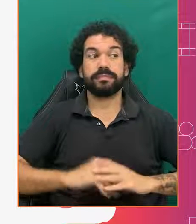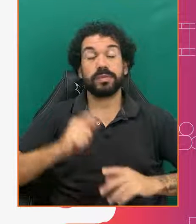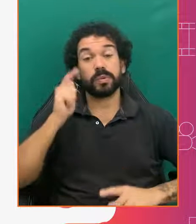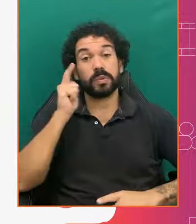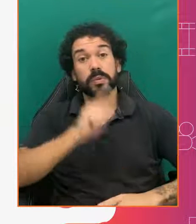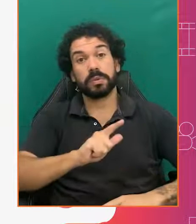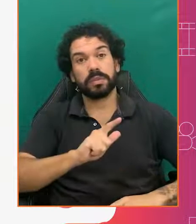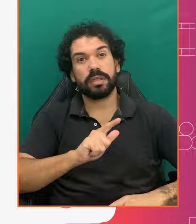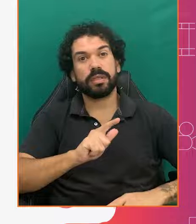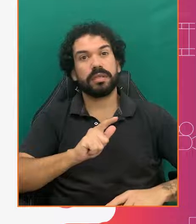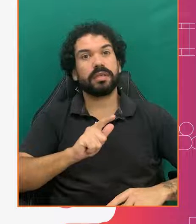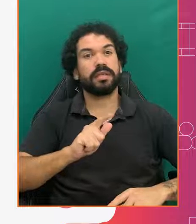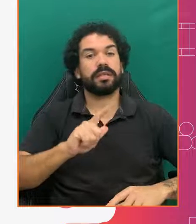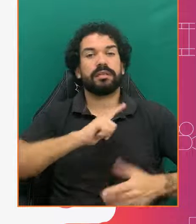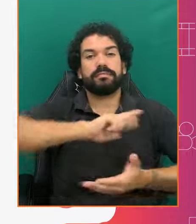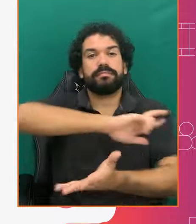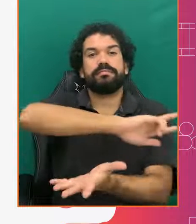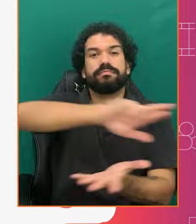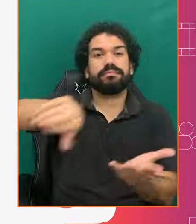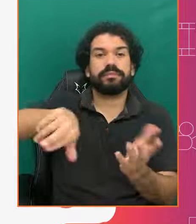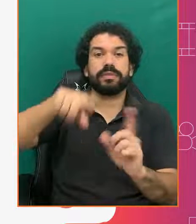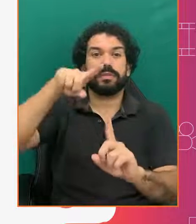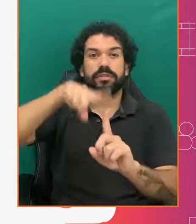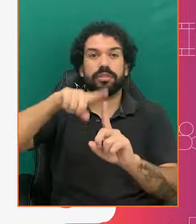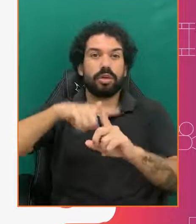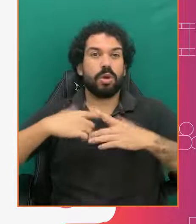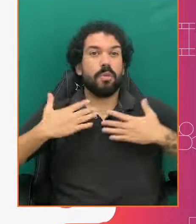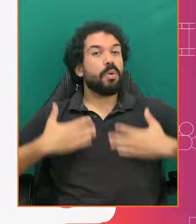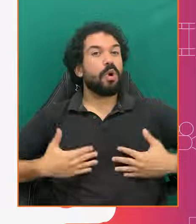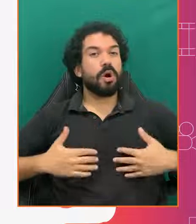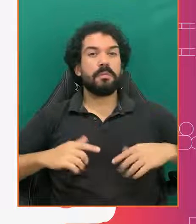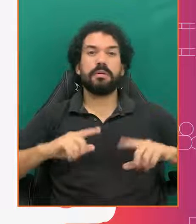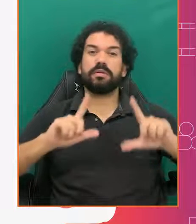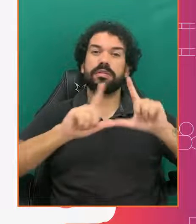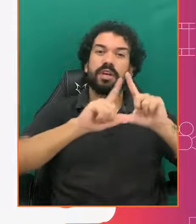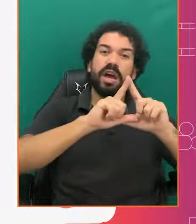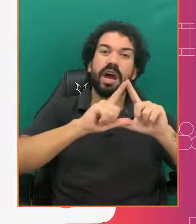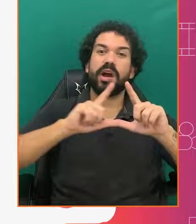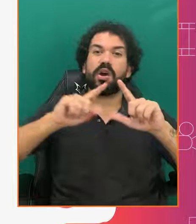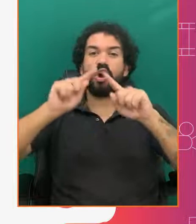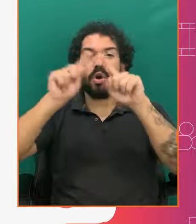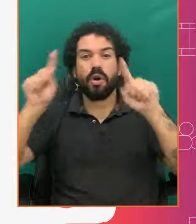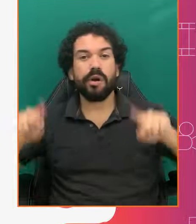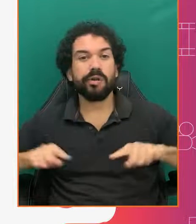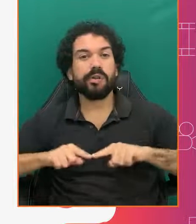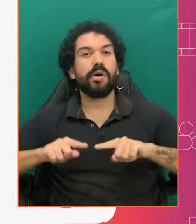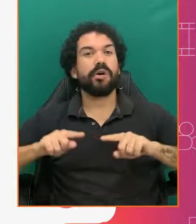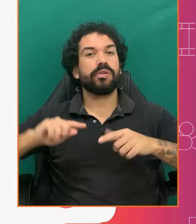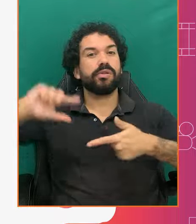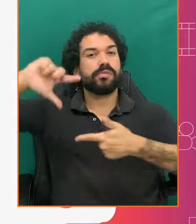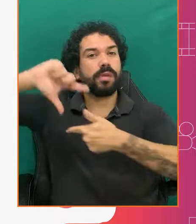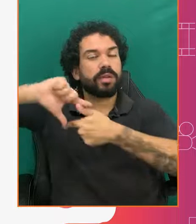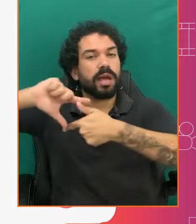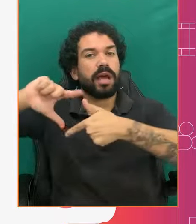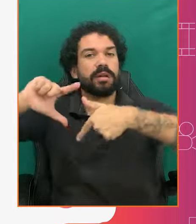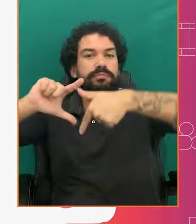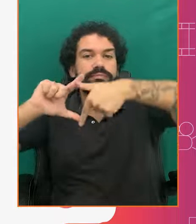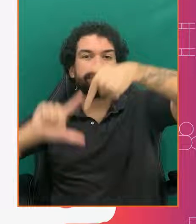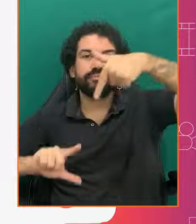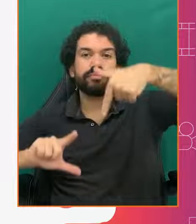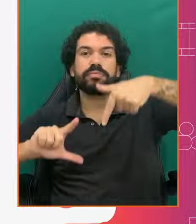você consegue contemplar diferentes tipos de corpos, diferentes tipos de